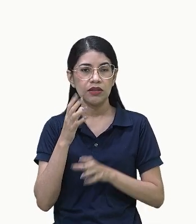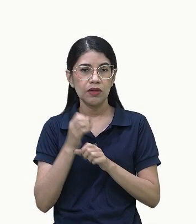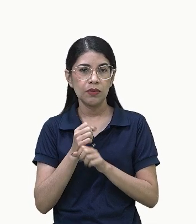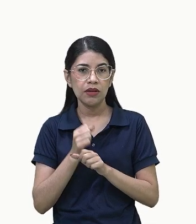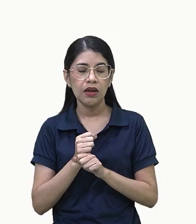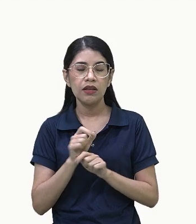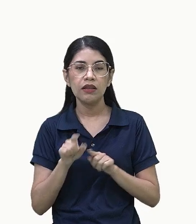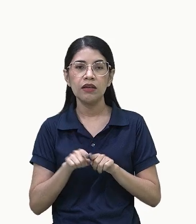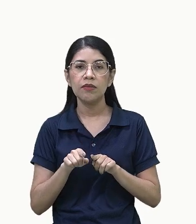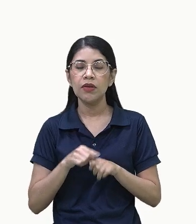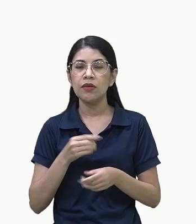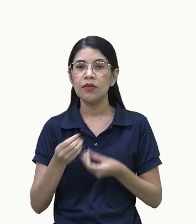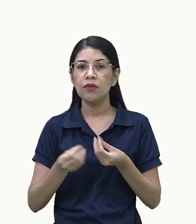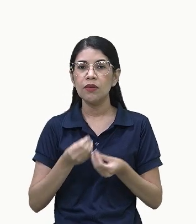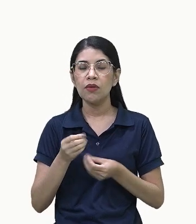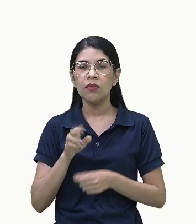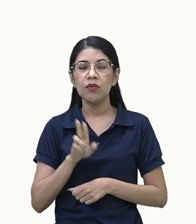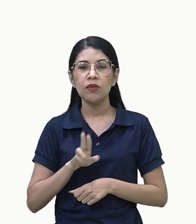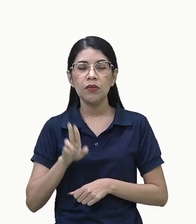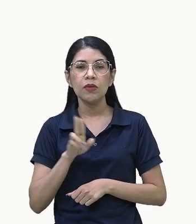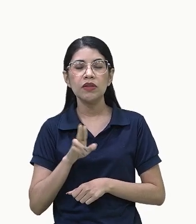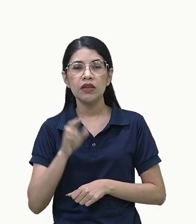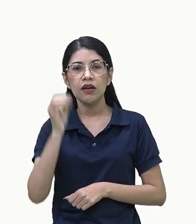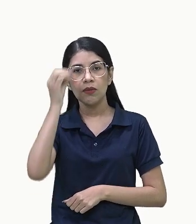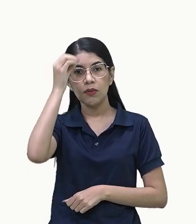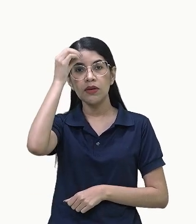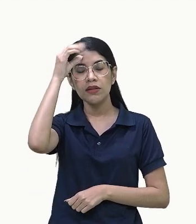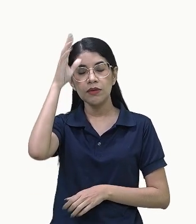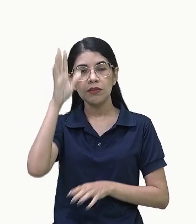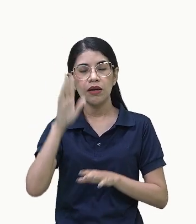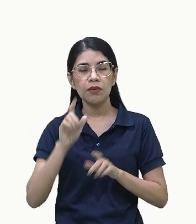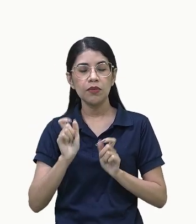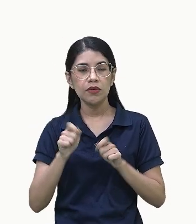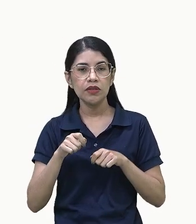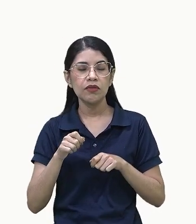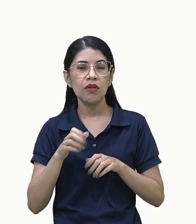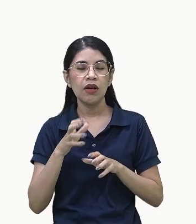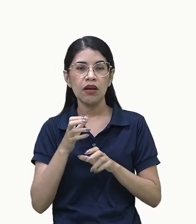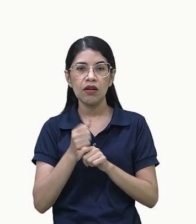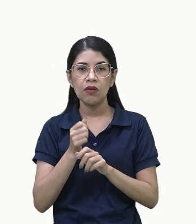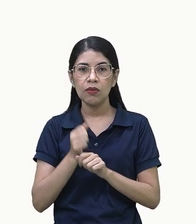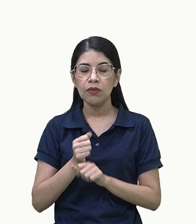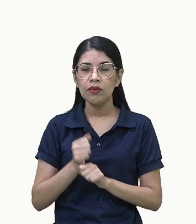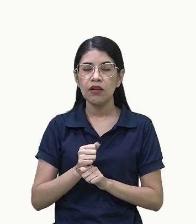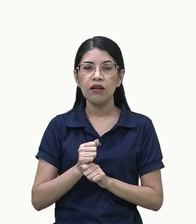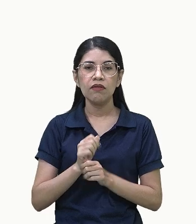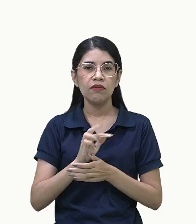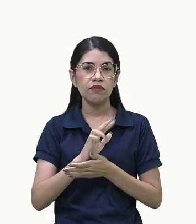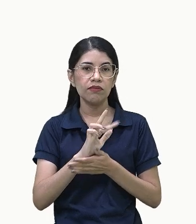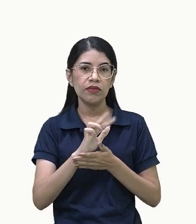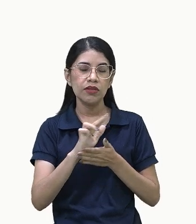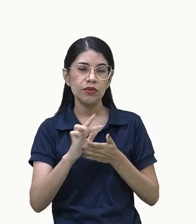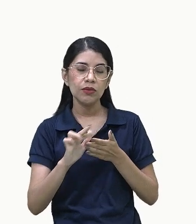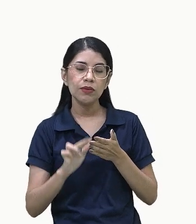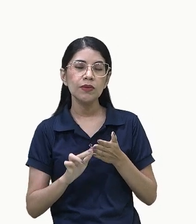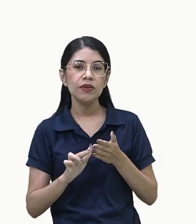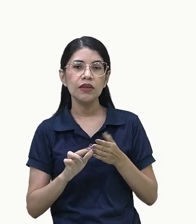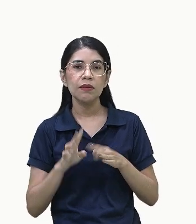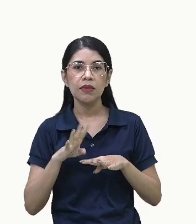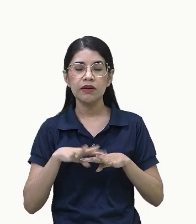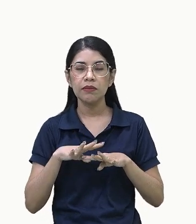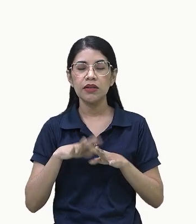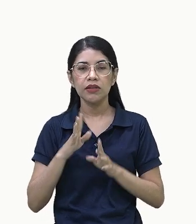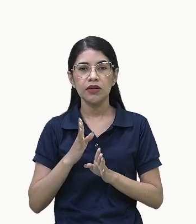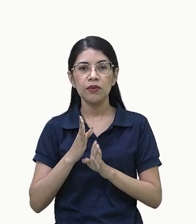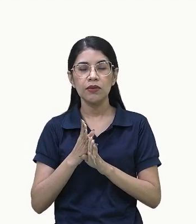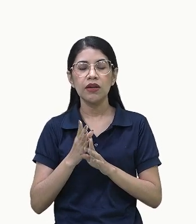como aplicar esse conhecimento na resolução de um problema, de uma situação, de alguma questão que você se deparar